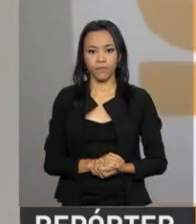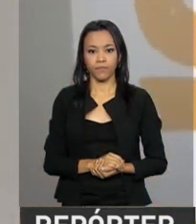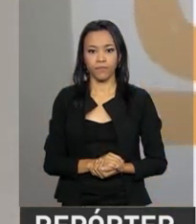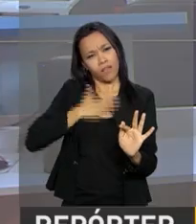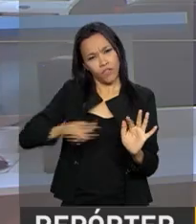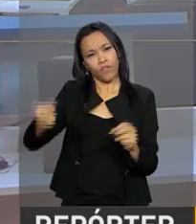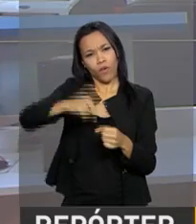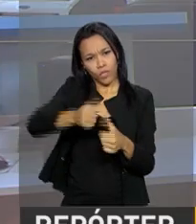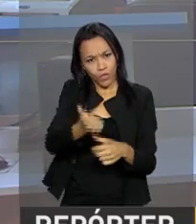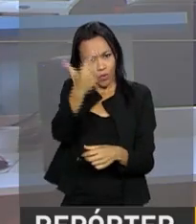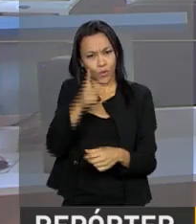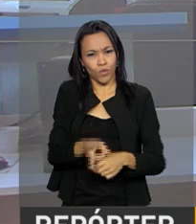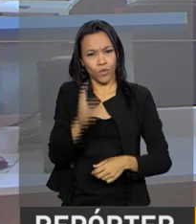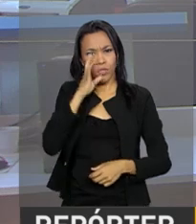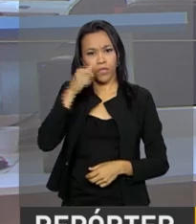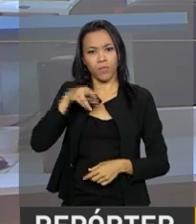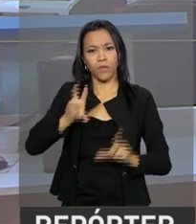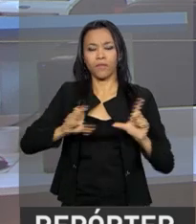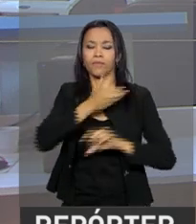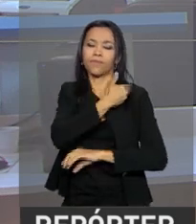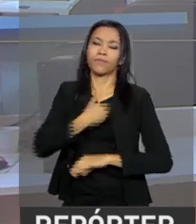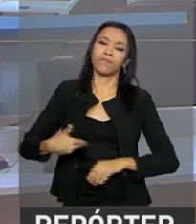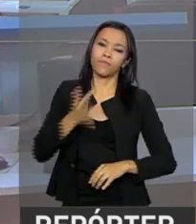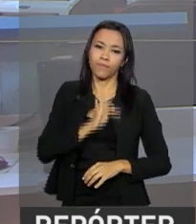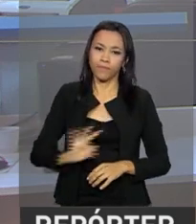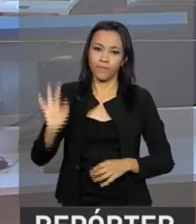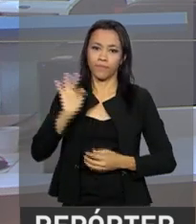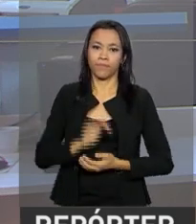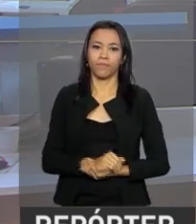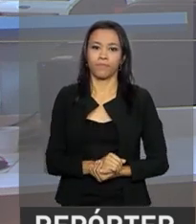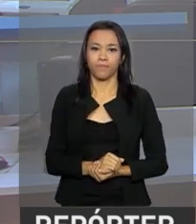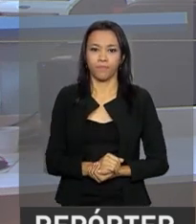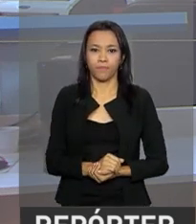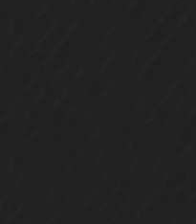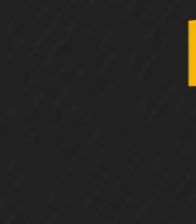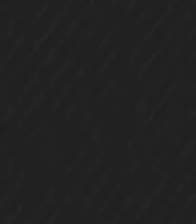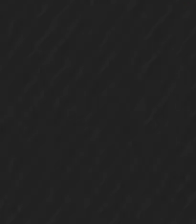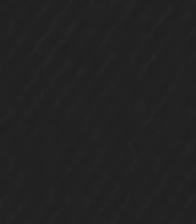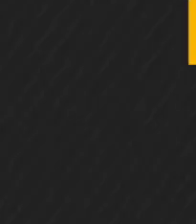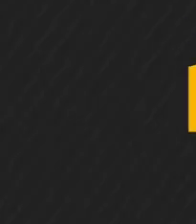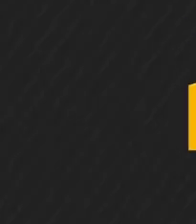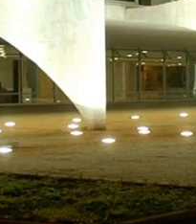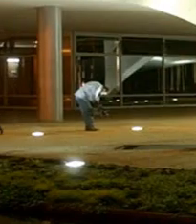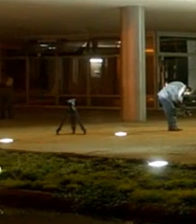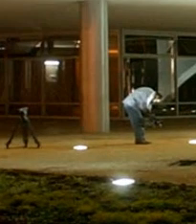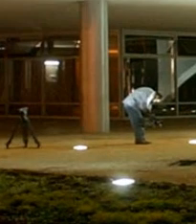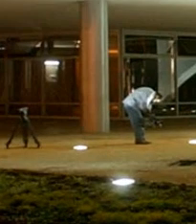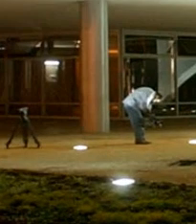Continue com a gente aqui na NBR, a TV do Governo Federal. We'll be right back.